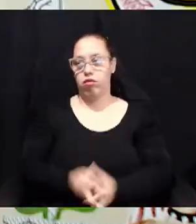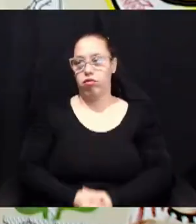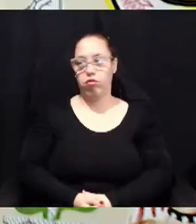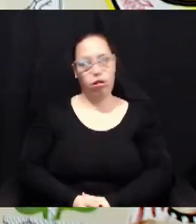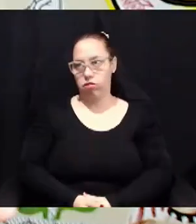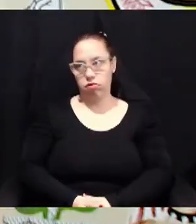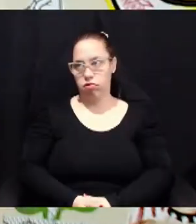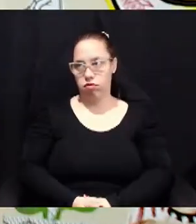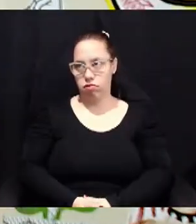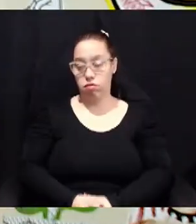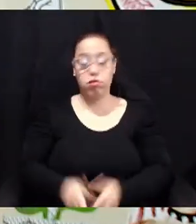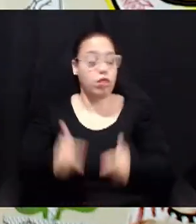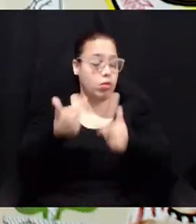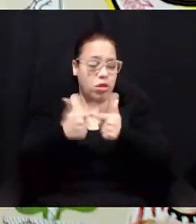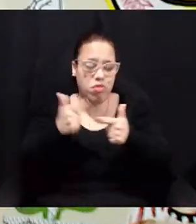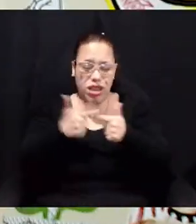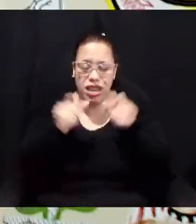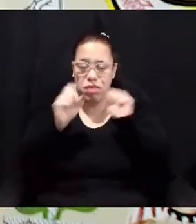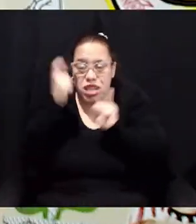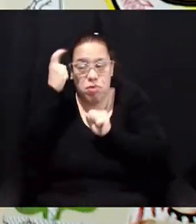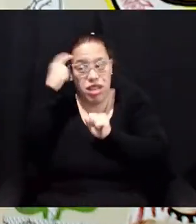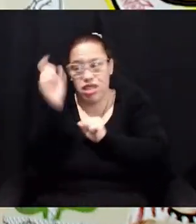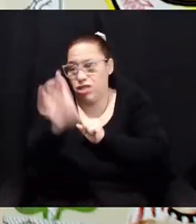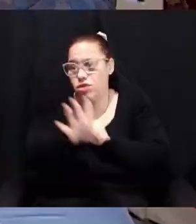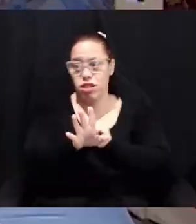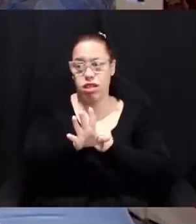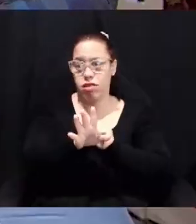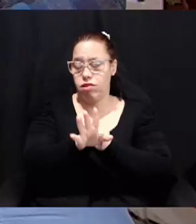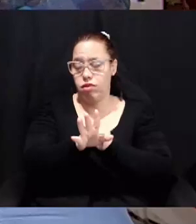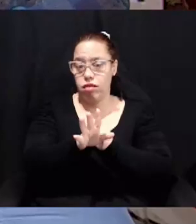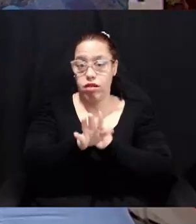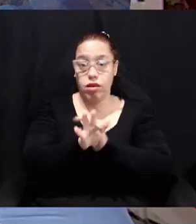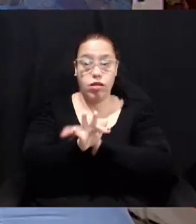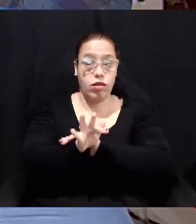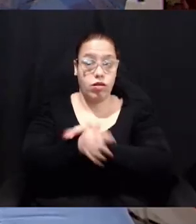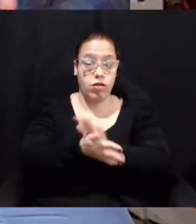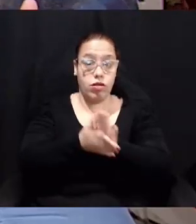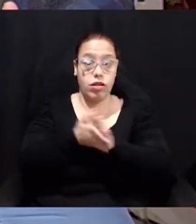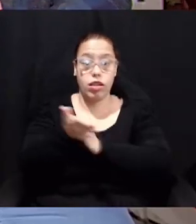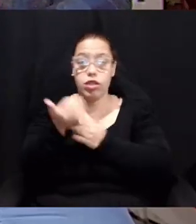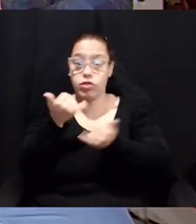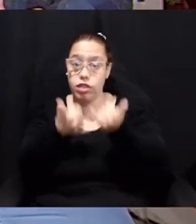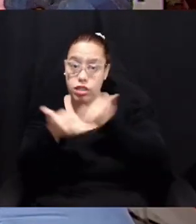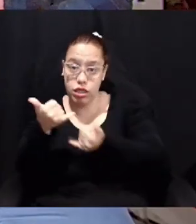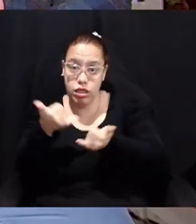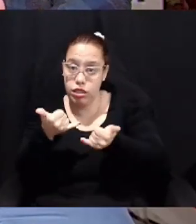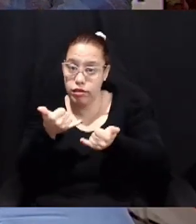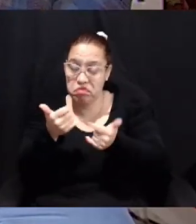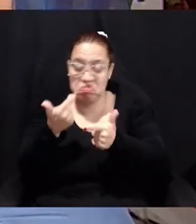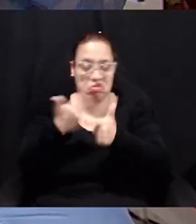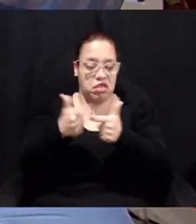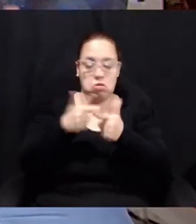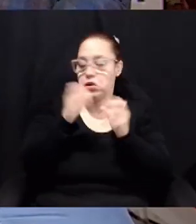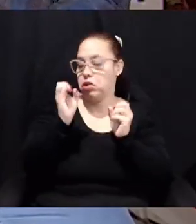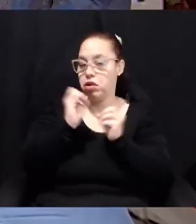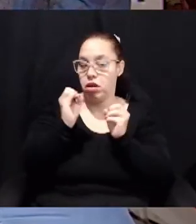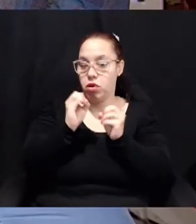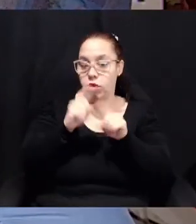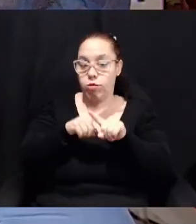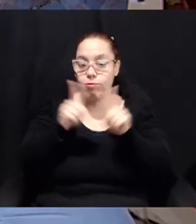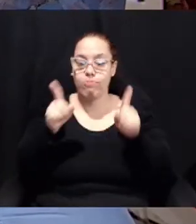problema você ser um quadrinho que é puramente para você se divertir. Sim. Não tem problema nenhum. Mas a gente também